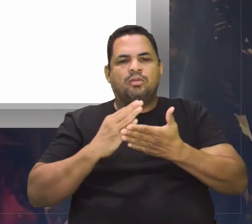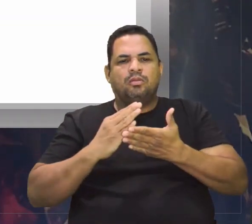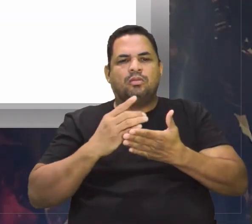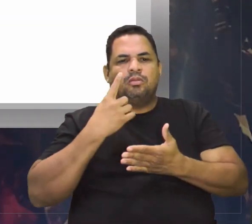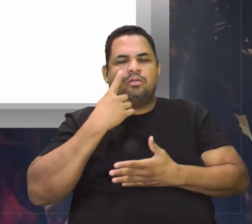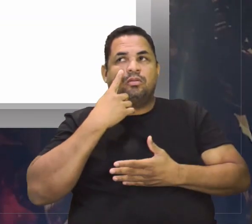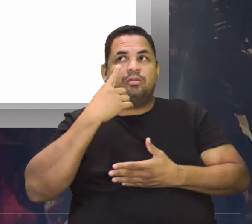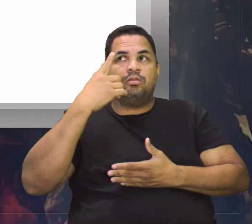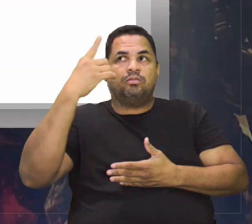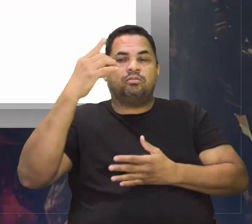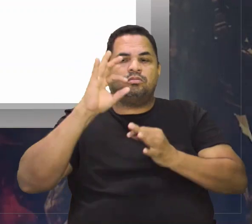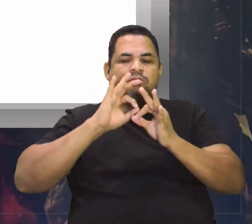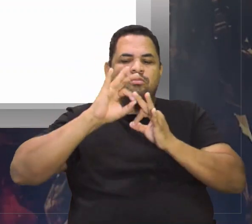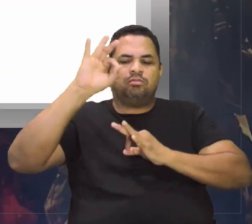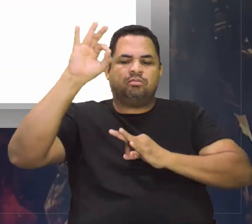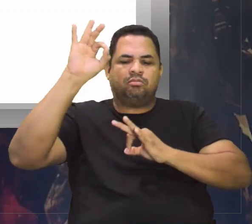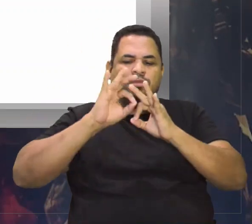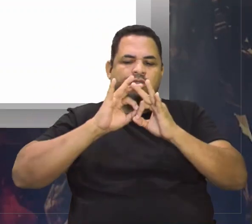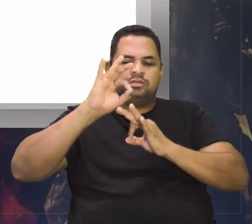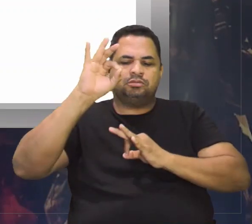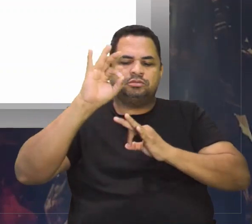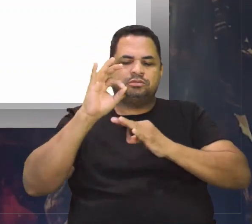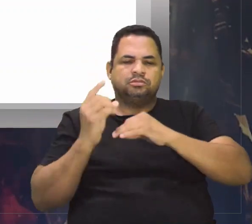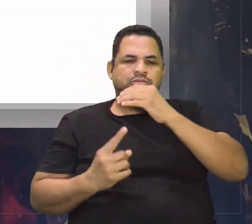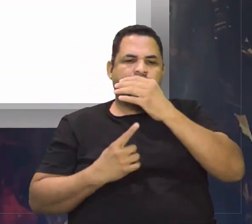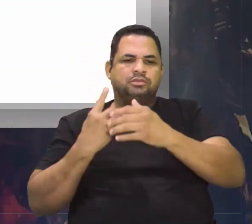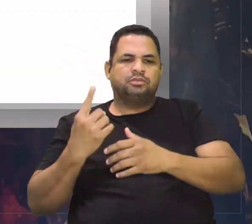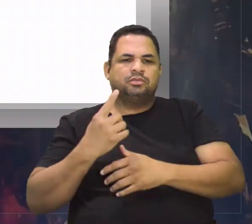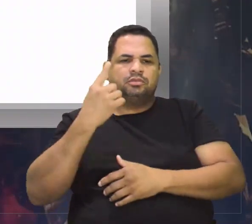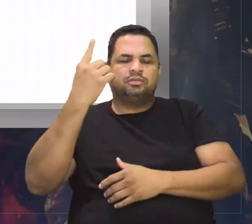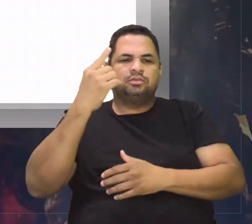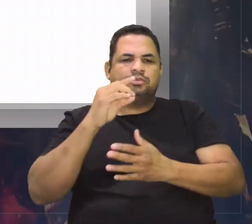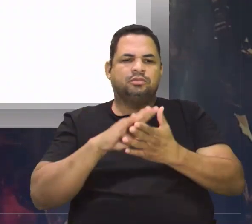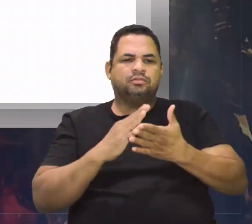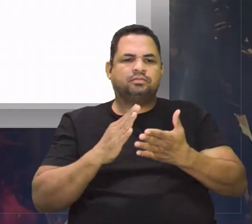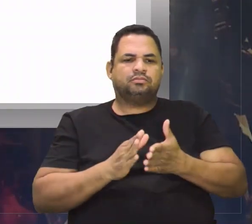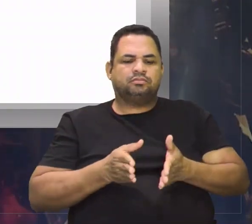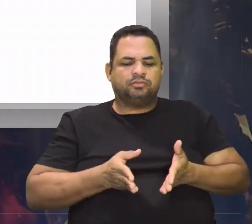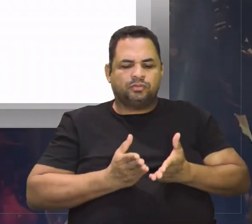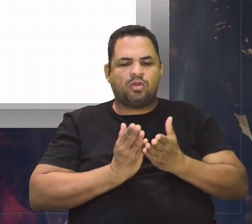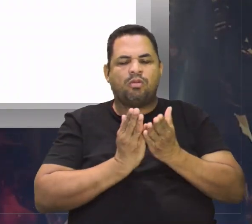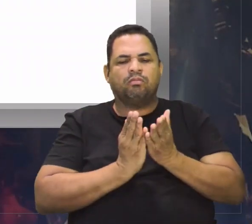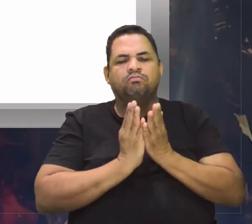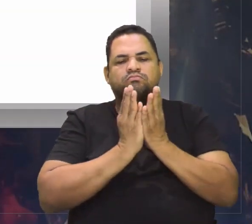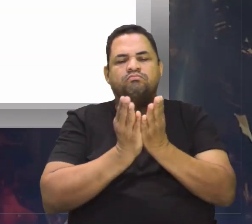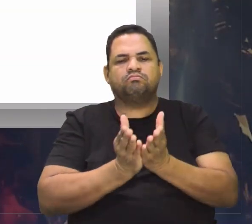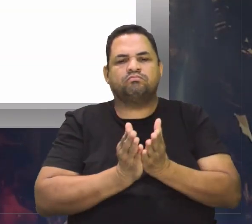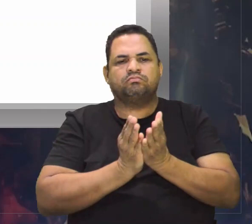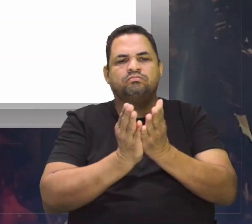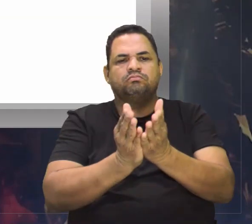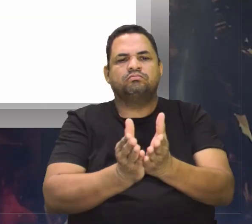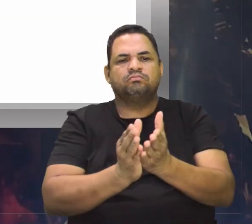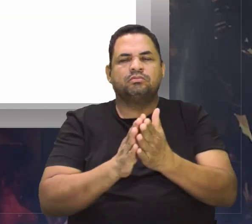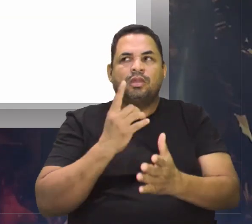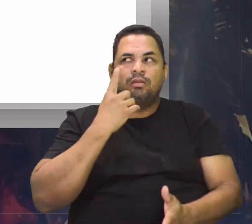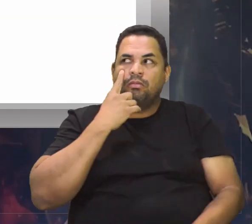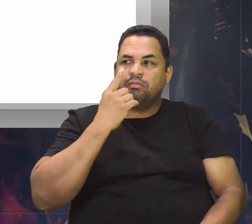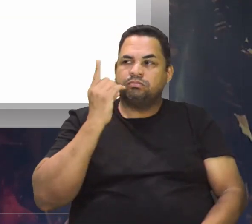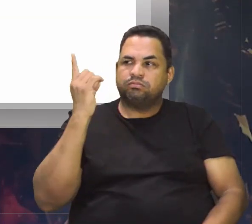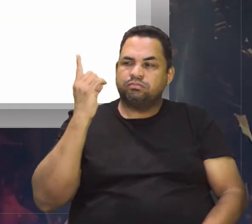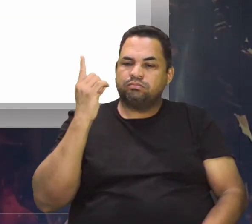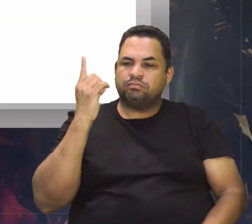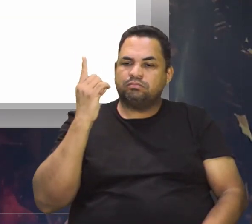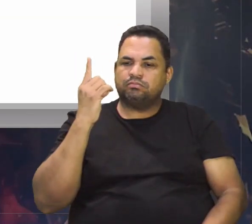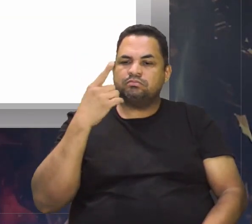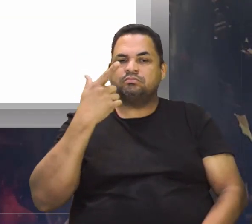começaram a medir a altura dos astros. Ou seja, eu estou navegando aqui, eu estou indo para cá, aí eu olho para o lado. Se